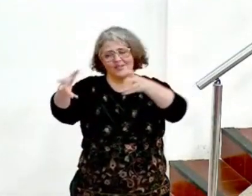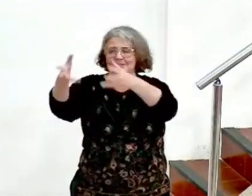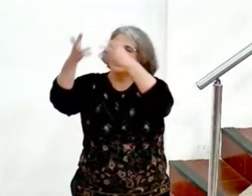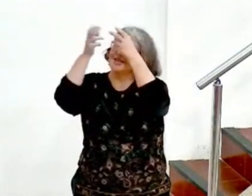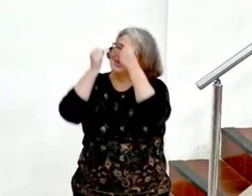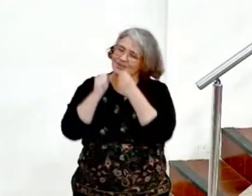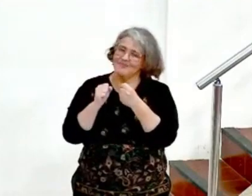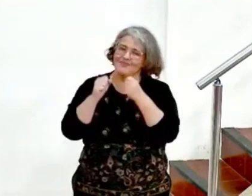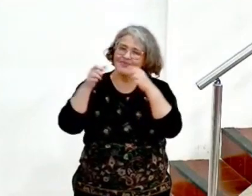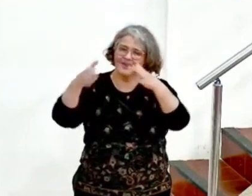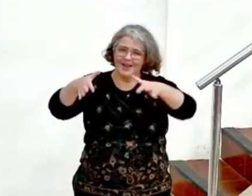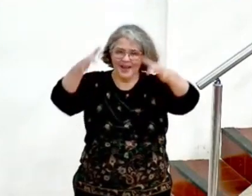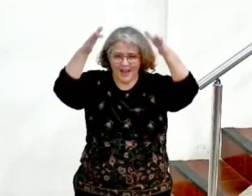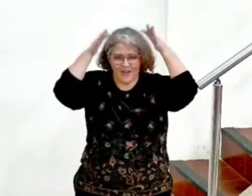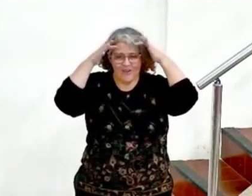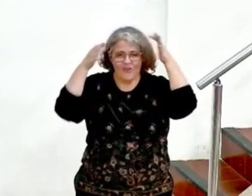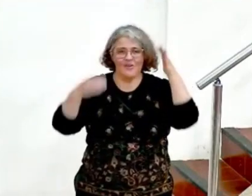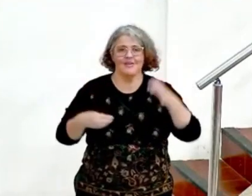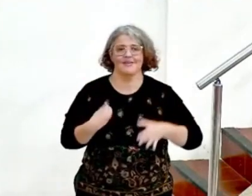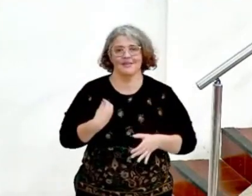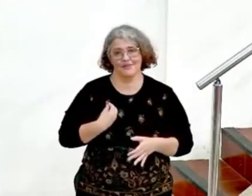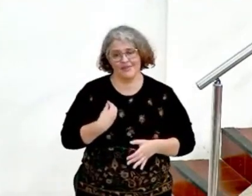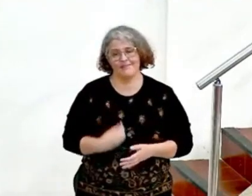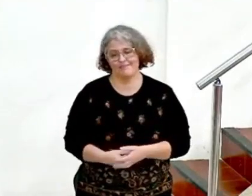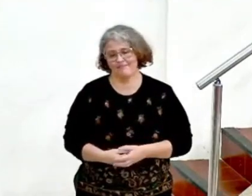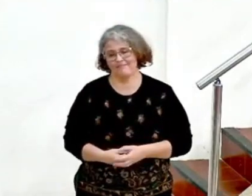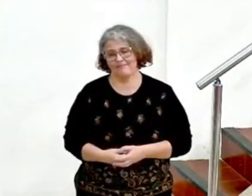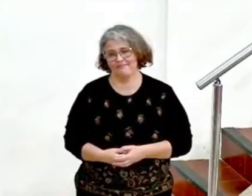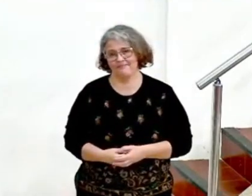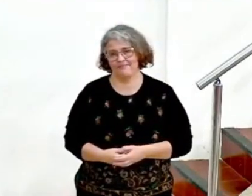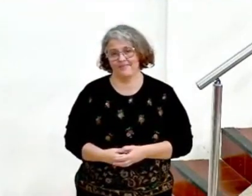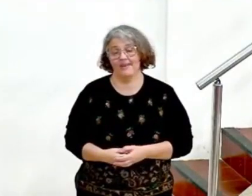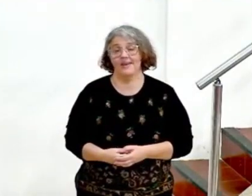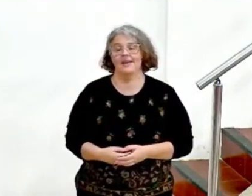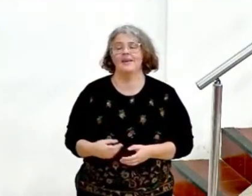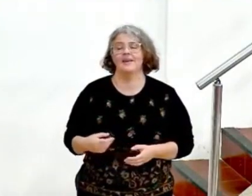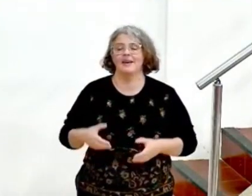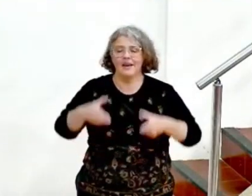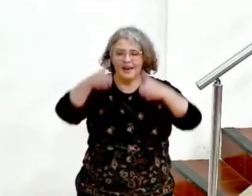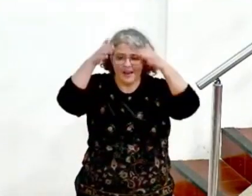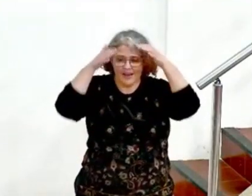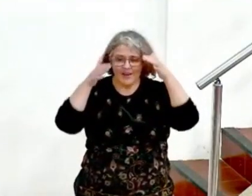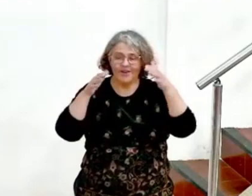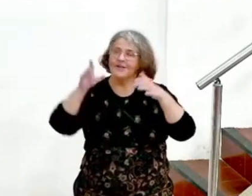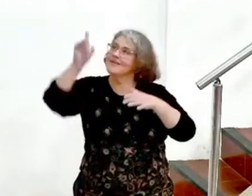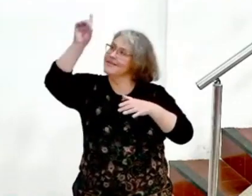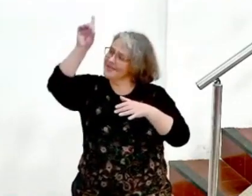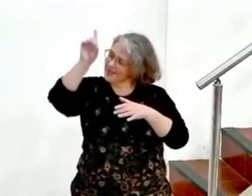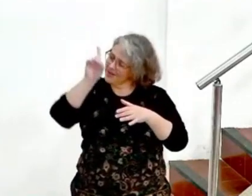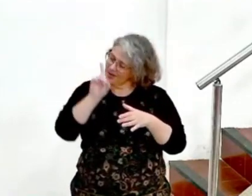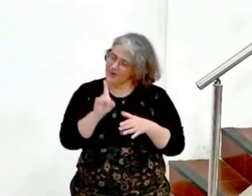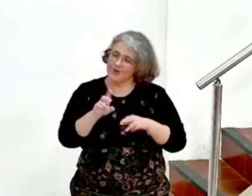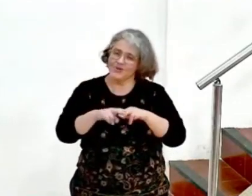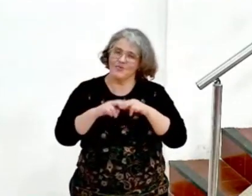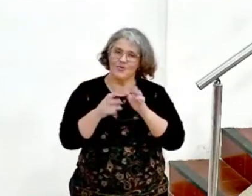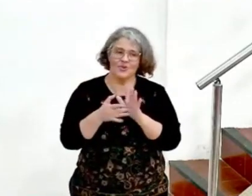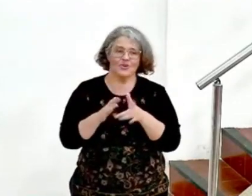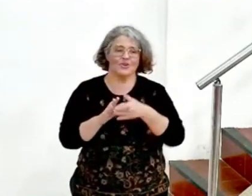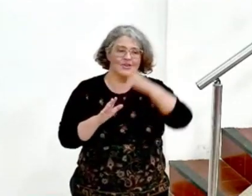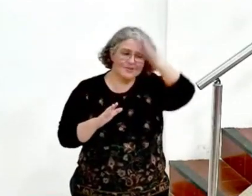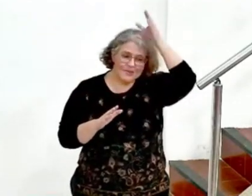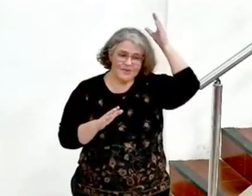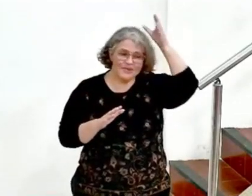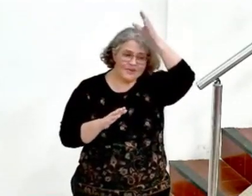a coroa da vida. Nós possamos receber, de fato, Deus, na pessoa do seu Filho